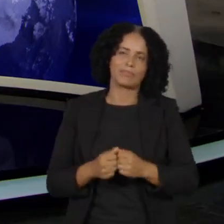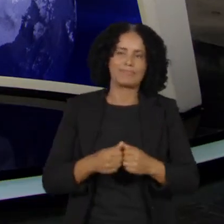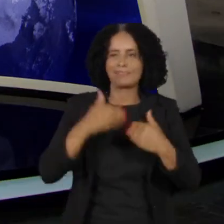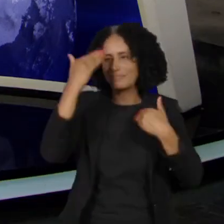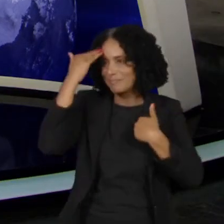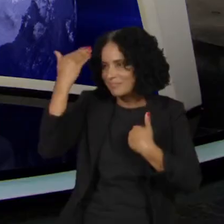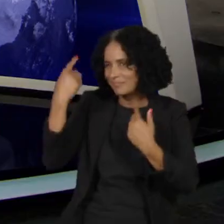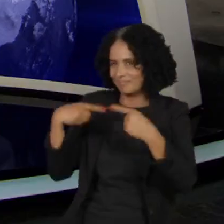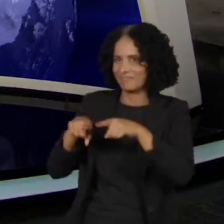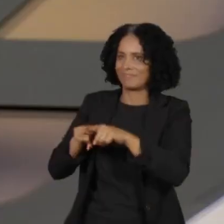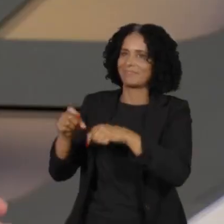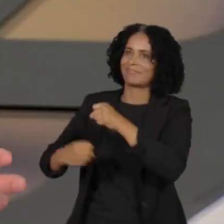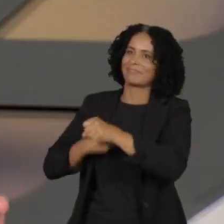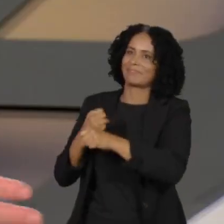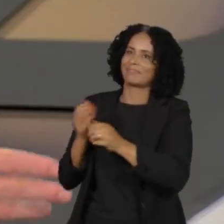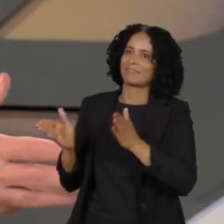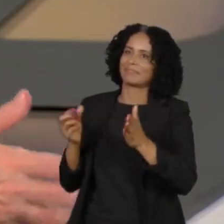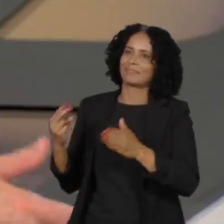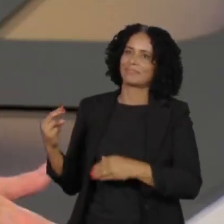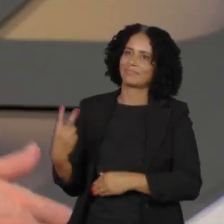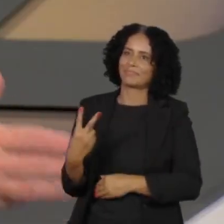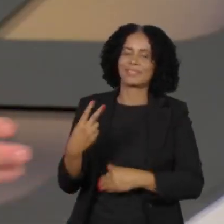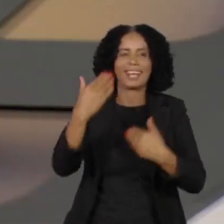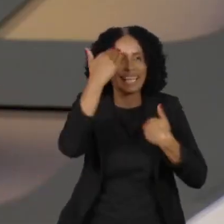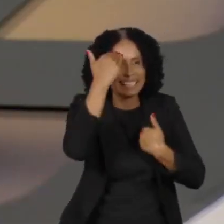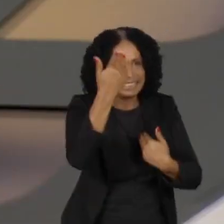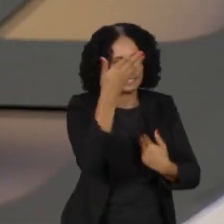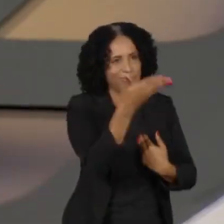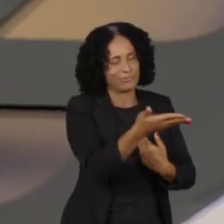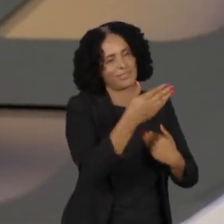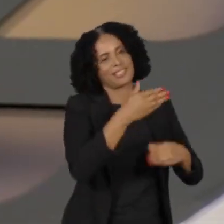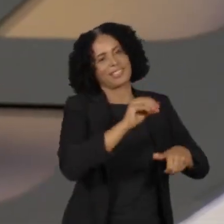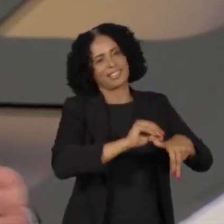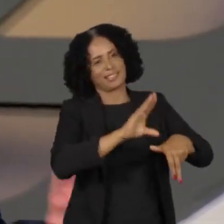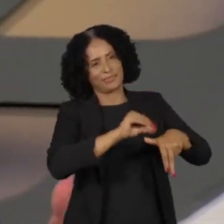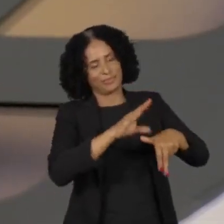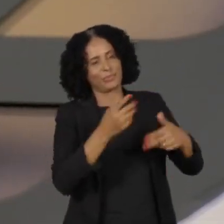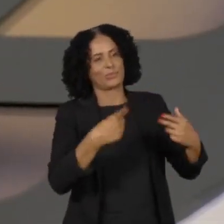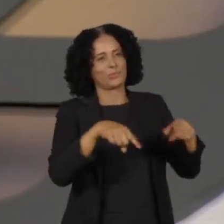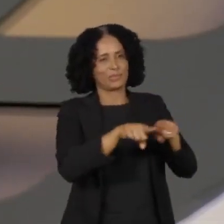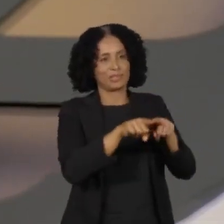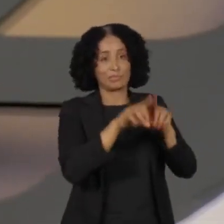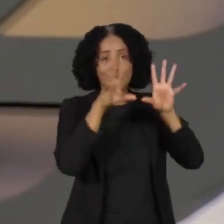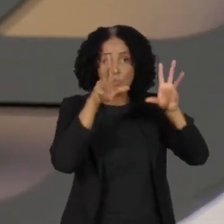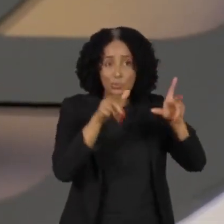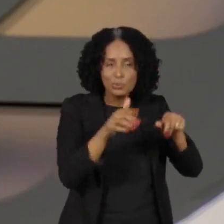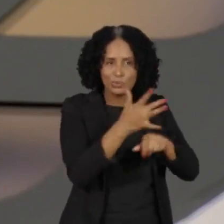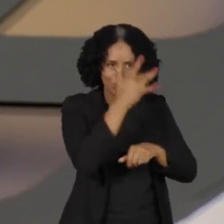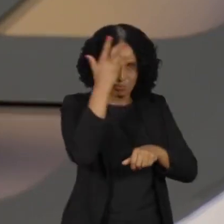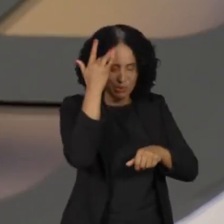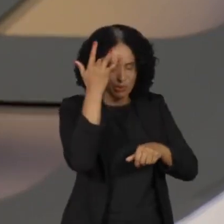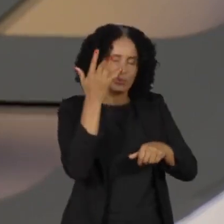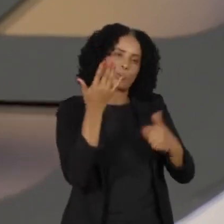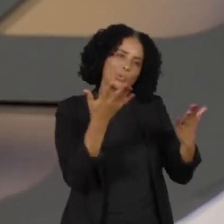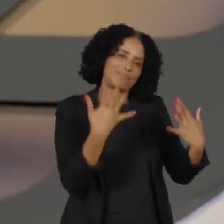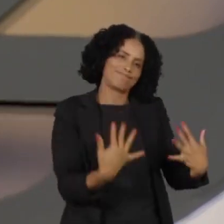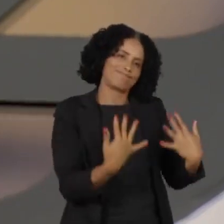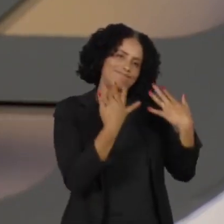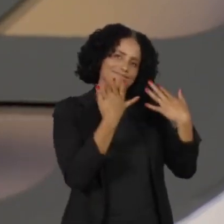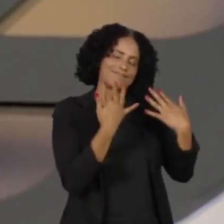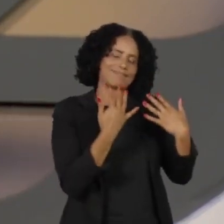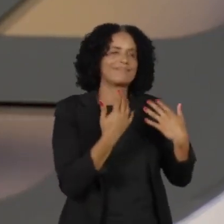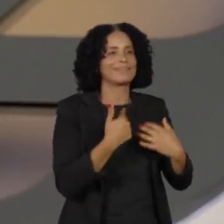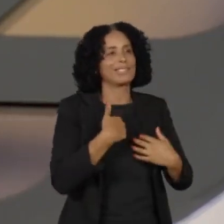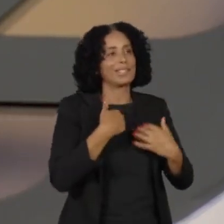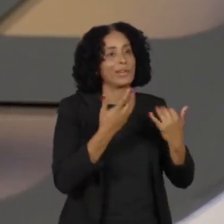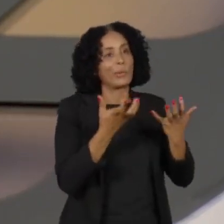ano. Eu que queria agradecer aqui a você, a TV Cultura, a todos vocês e ao telespectador. Quero dizer que eu ando na rua